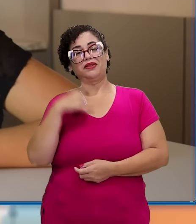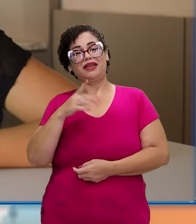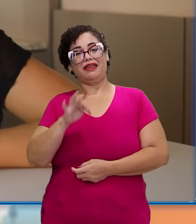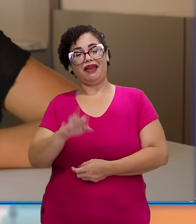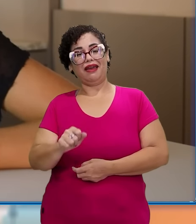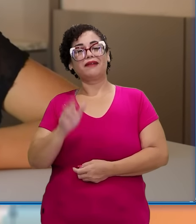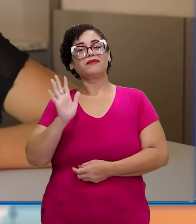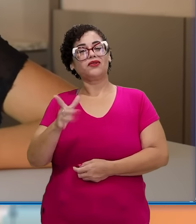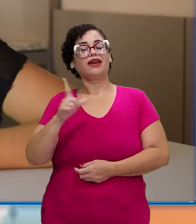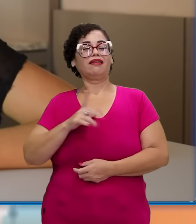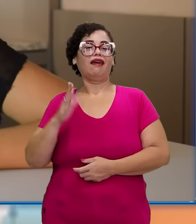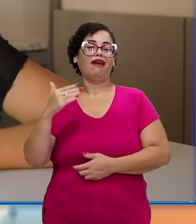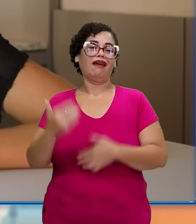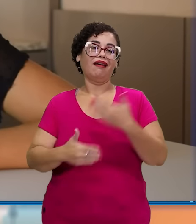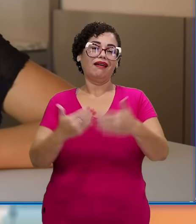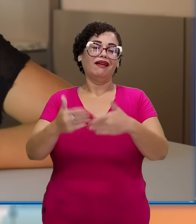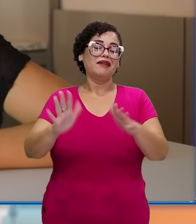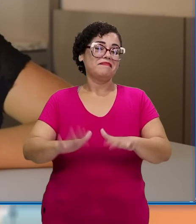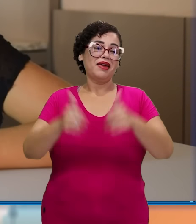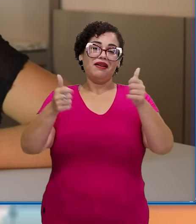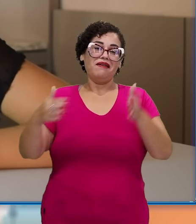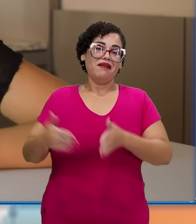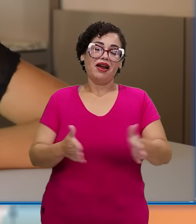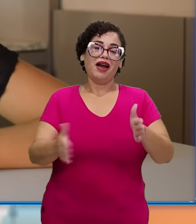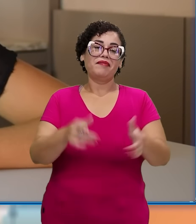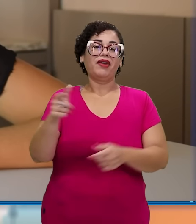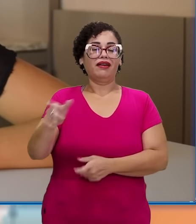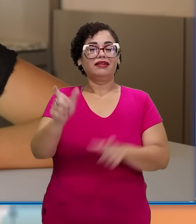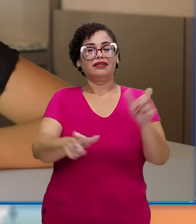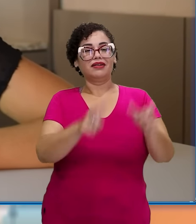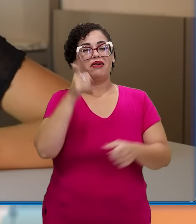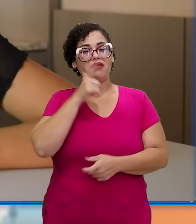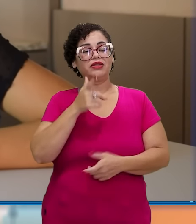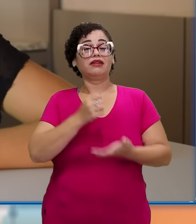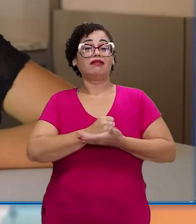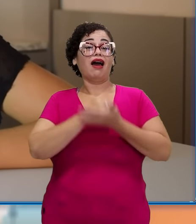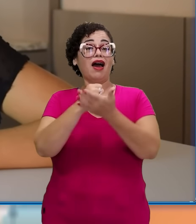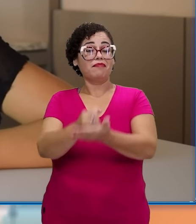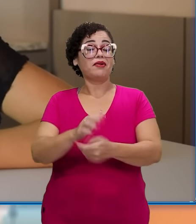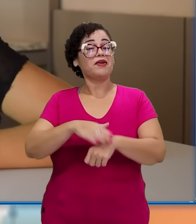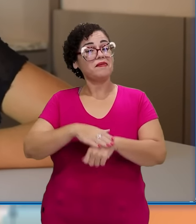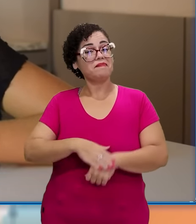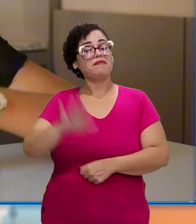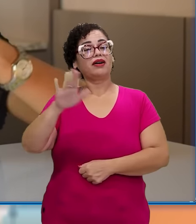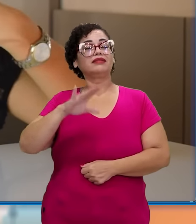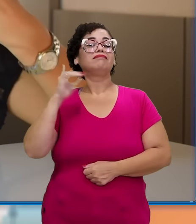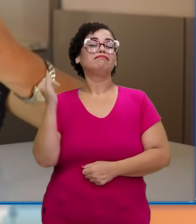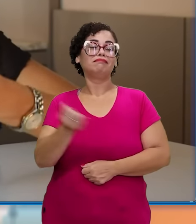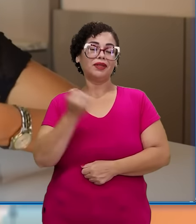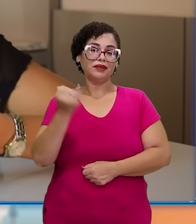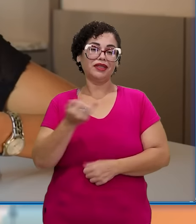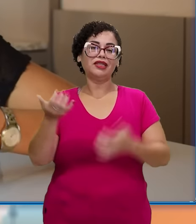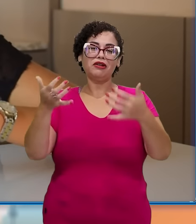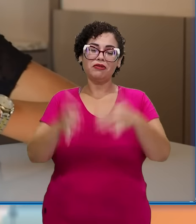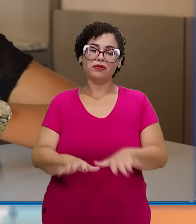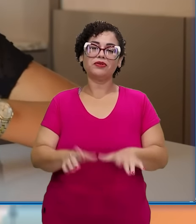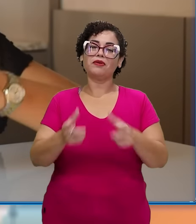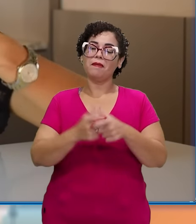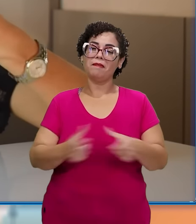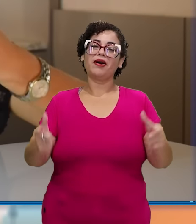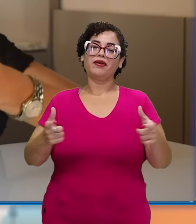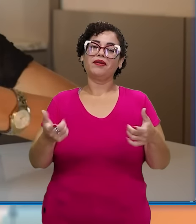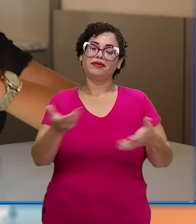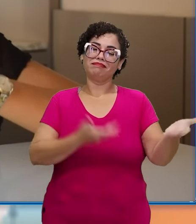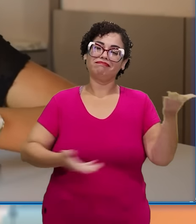inclusão da pessoa com tea já estamos trilhando um caminho maior em que essas pessoas podem ter um apoio mais significativo